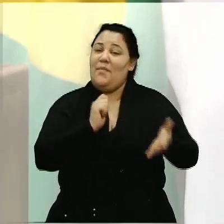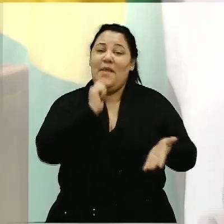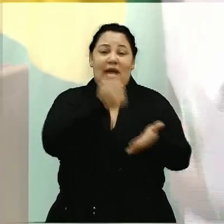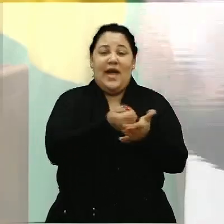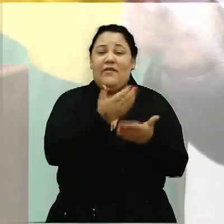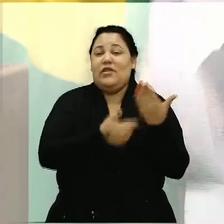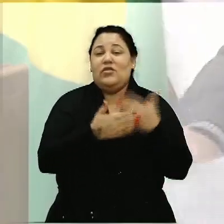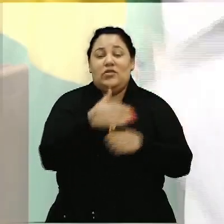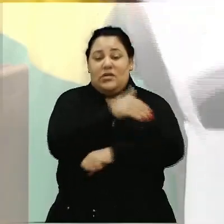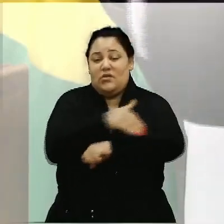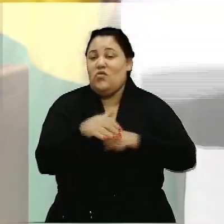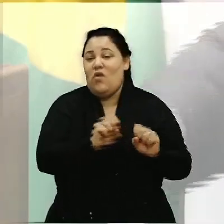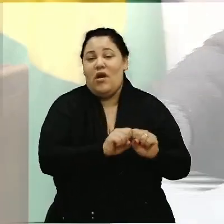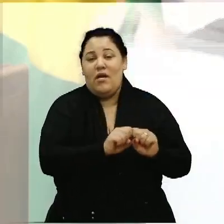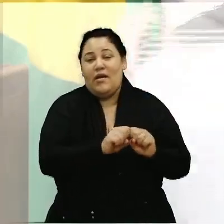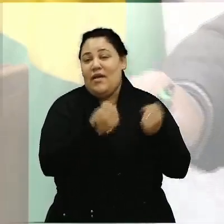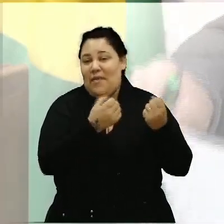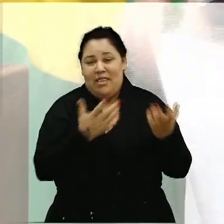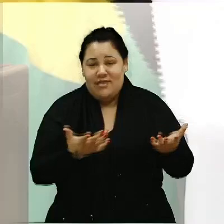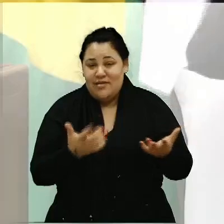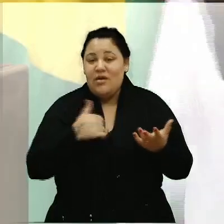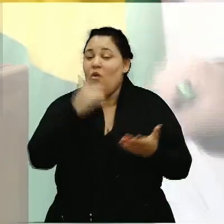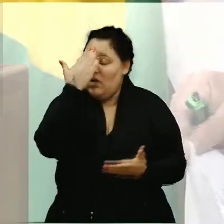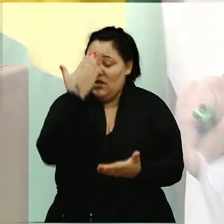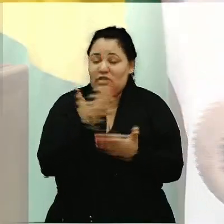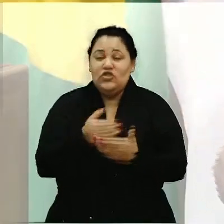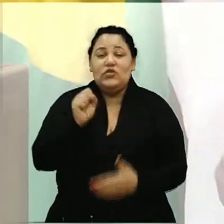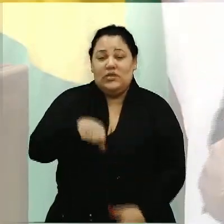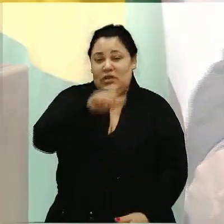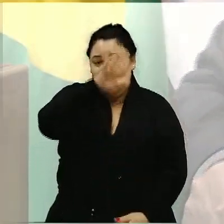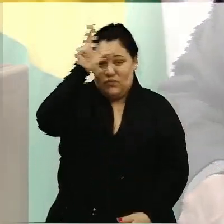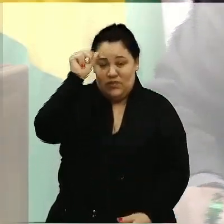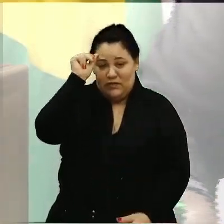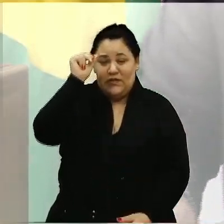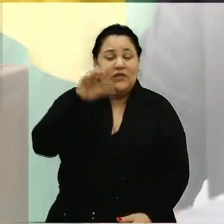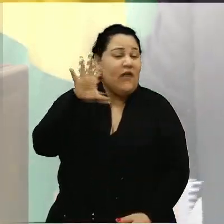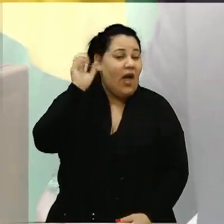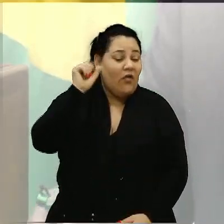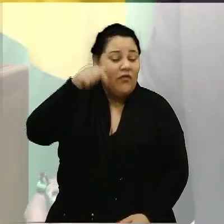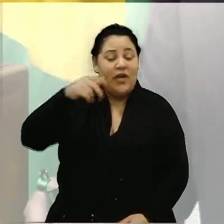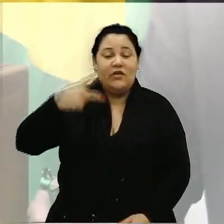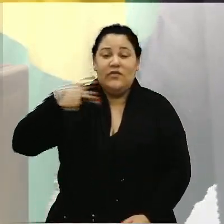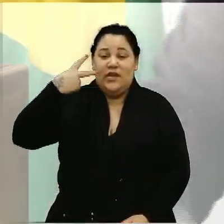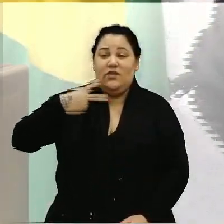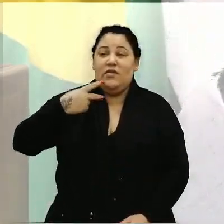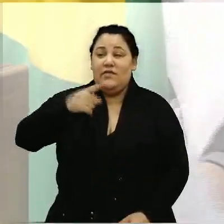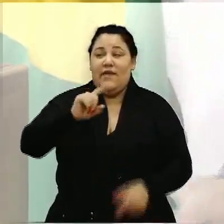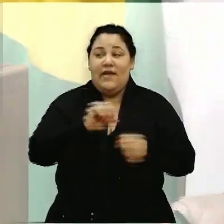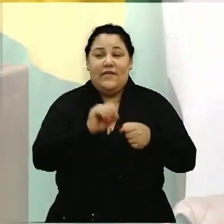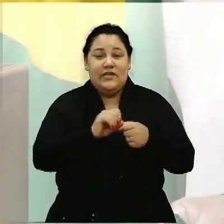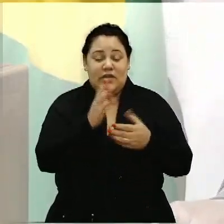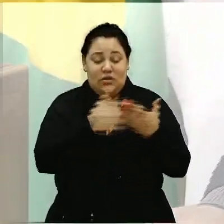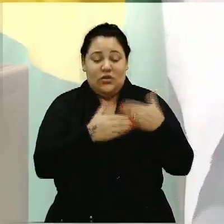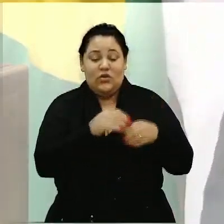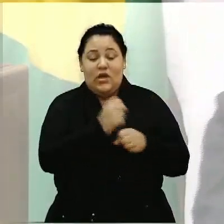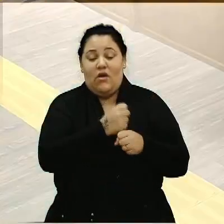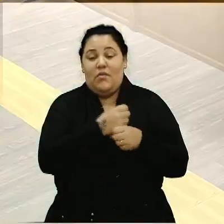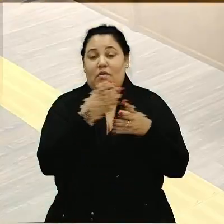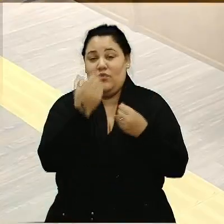danificadas. Então eu acredito, tenho certeza que o prefeito vai escutar esta casa e vai recapear essas vias. Obrigado.